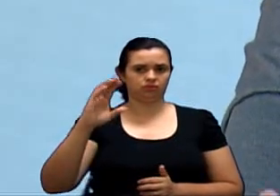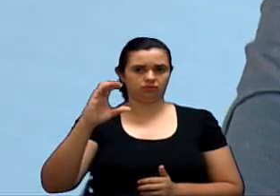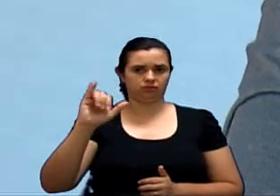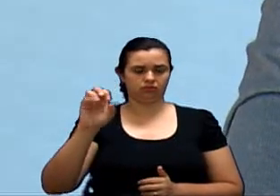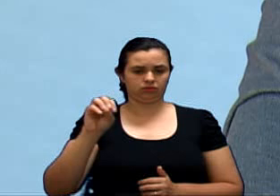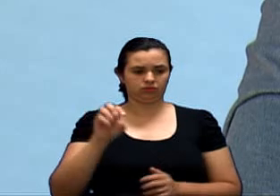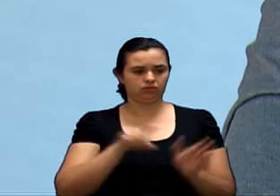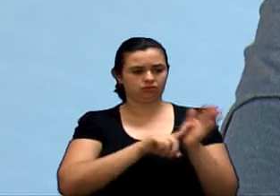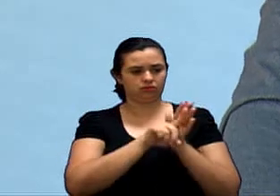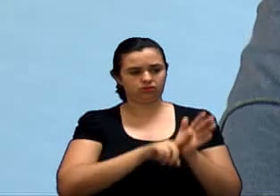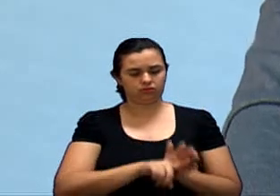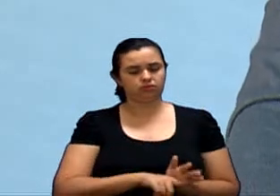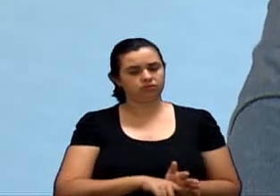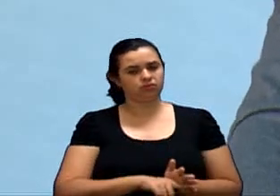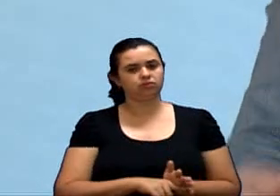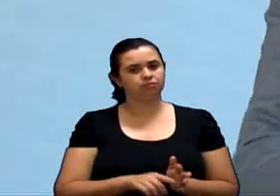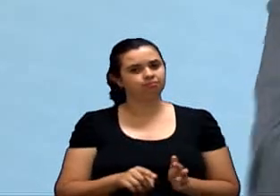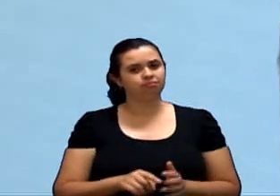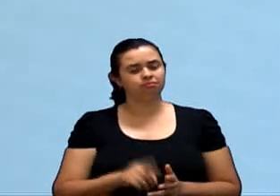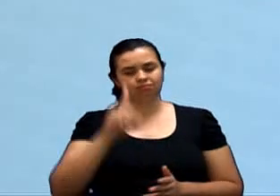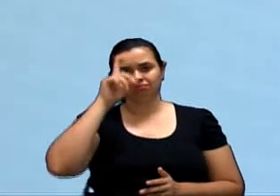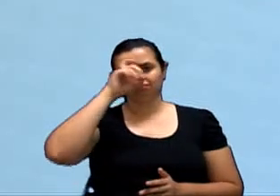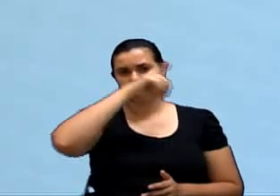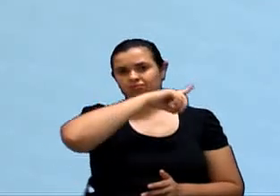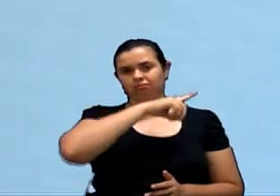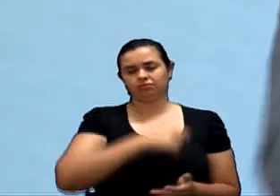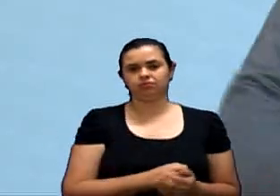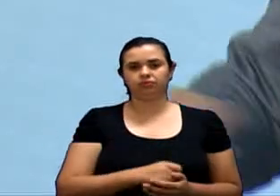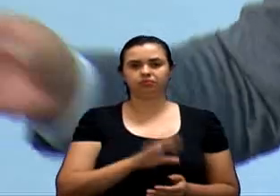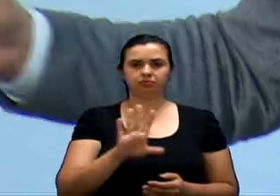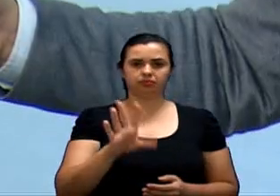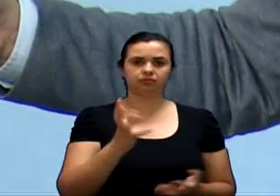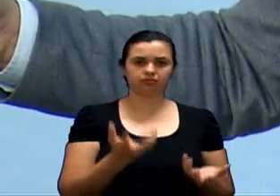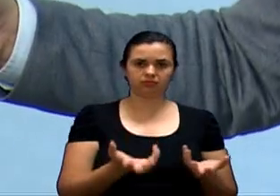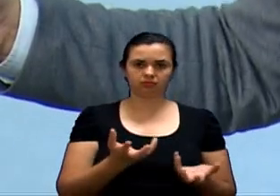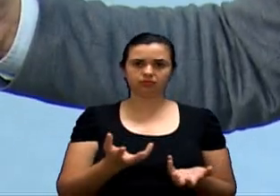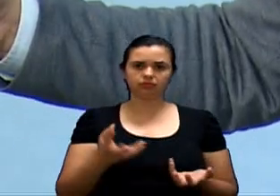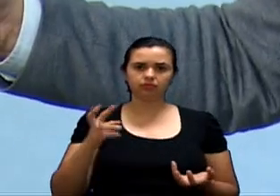complicada a situação que nós estamos vivendo hoje. Agora, o que eu quero do líder de governo,